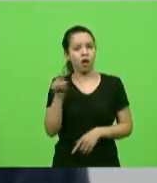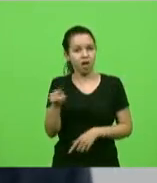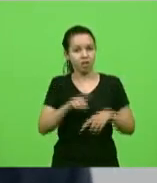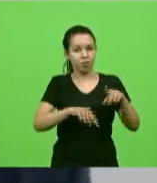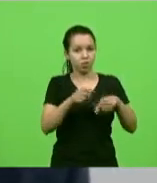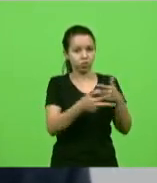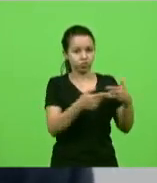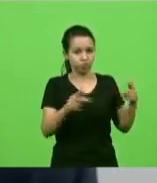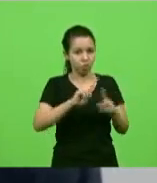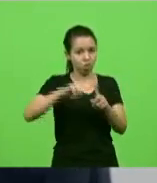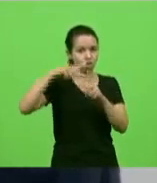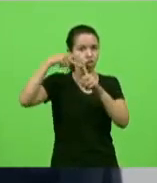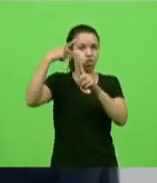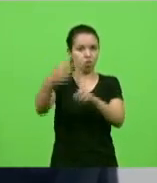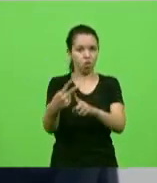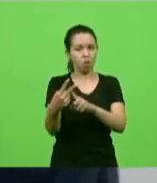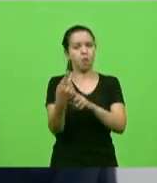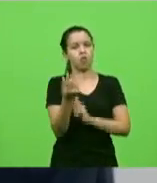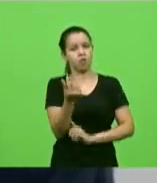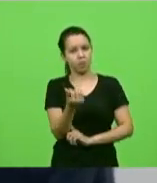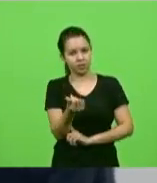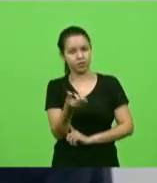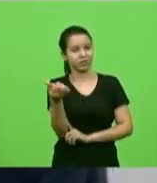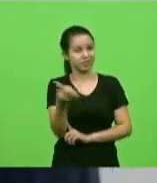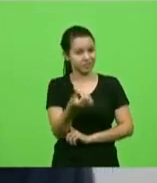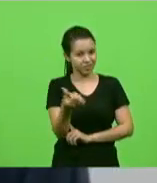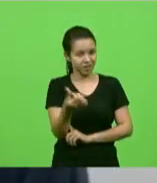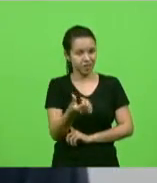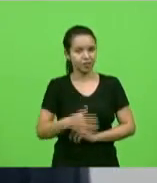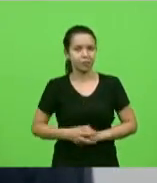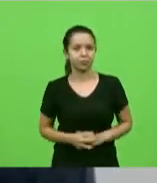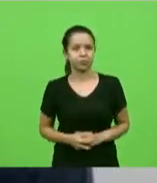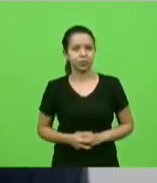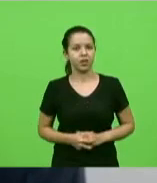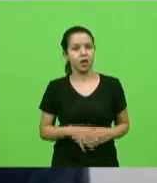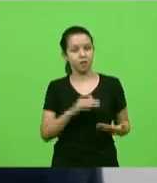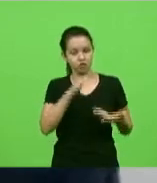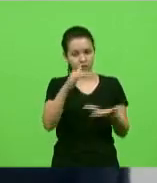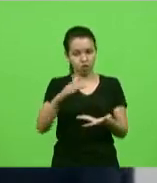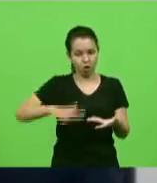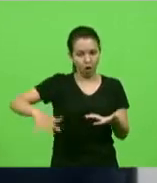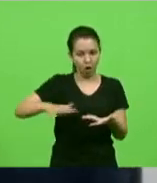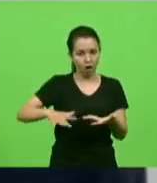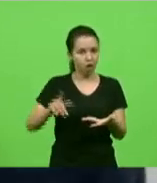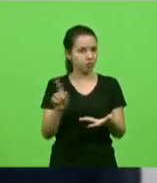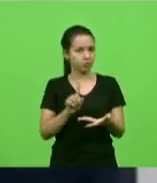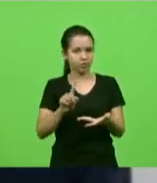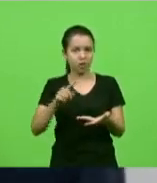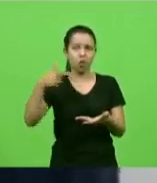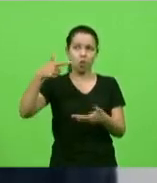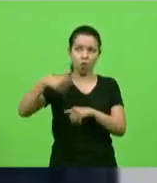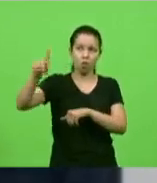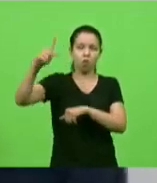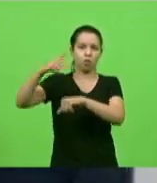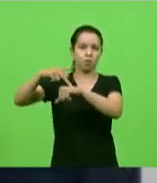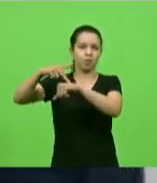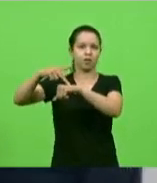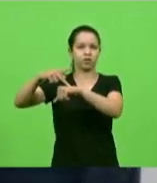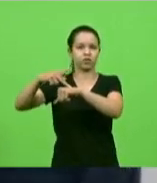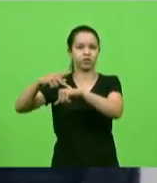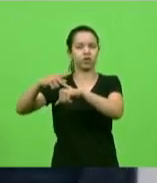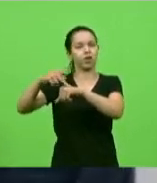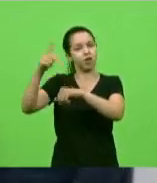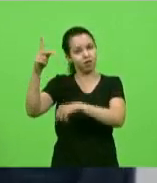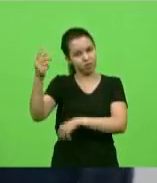preço tradicional. Seis, que não seria o seu fornecedor local, logo, um do exterior, e que repete os